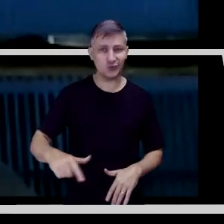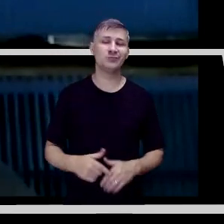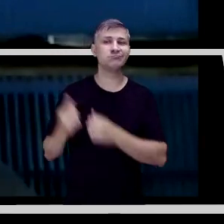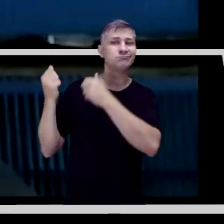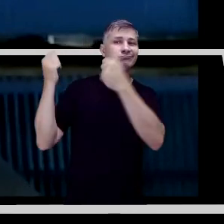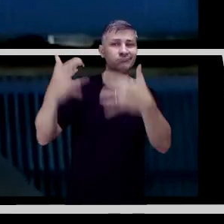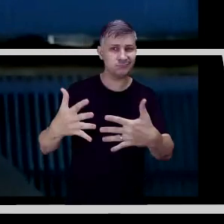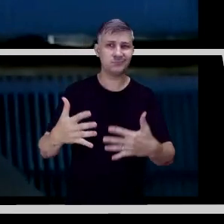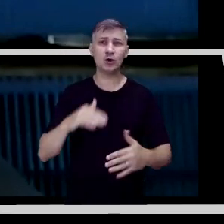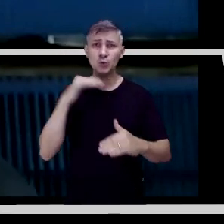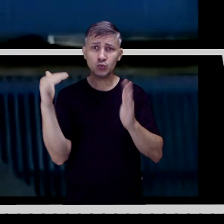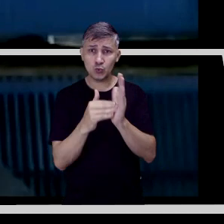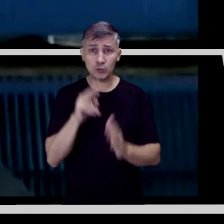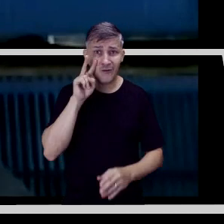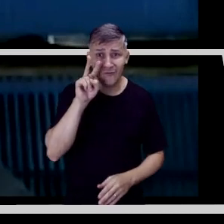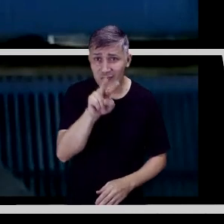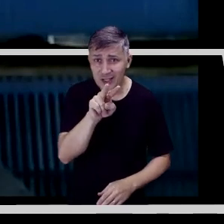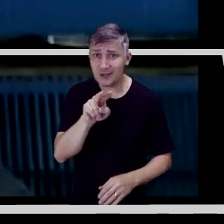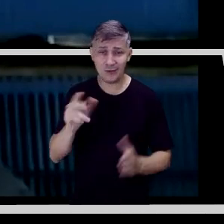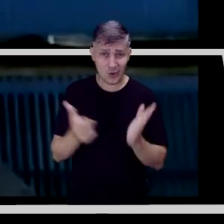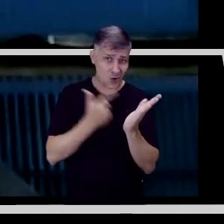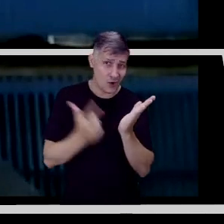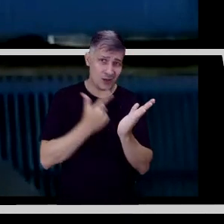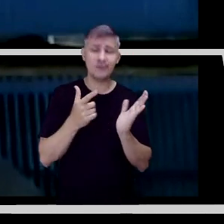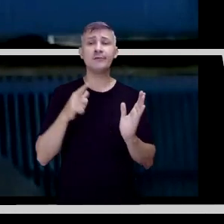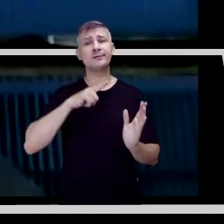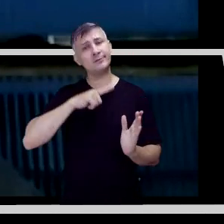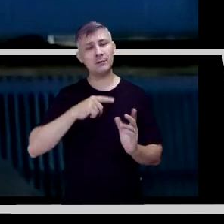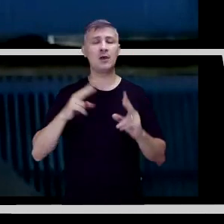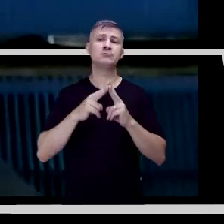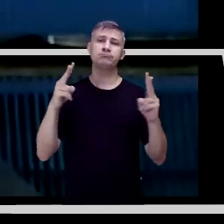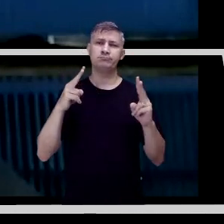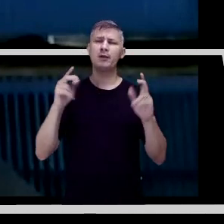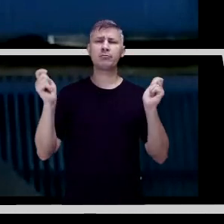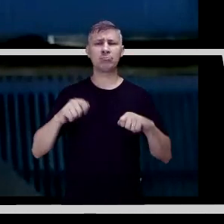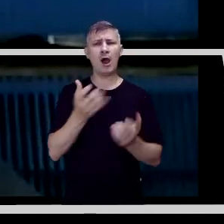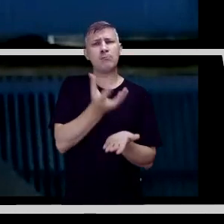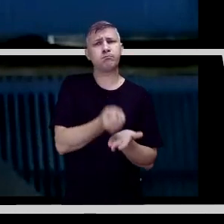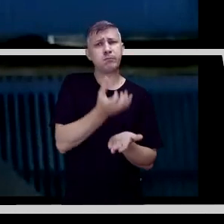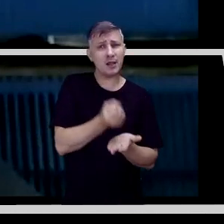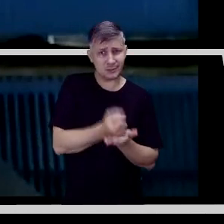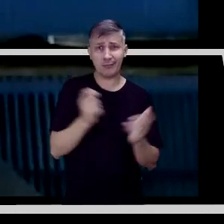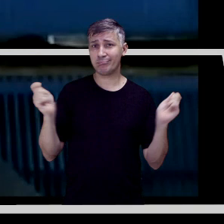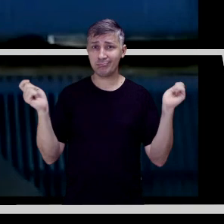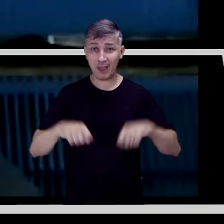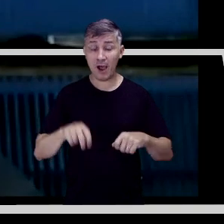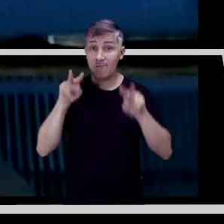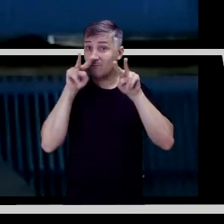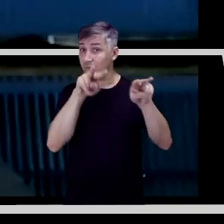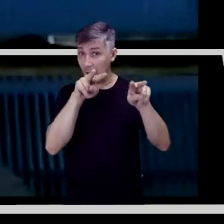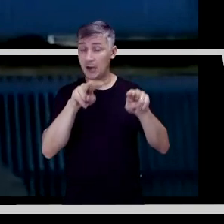assim, e reiterar que tudo que vocês viram, os livretos estão disponíveis online, eles podem ser